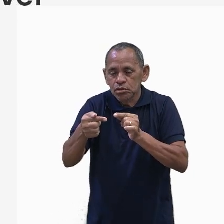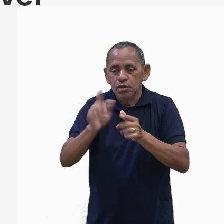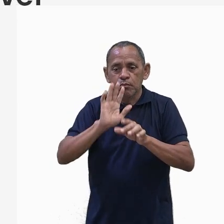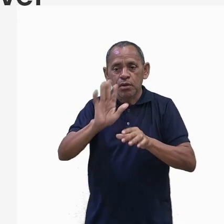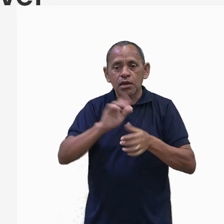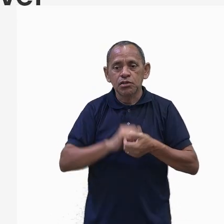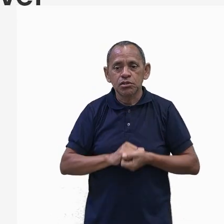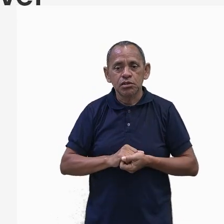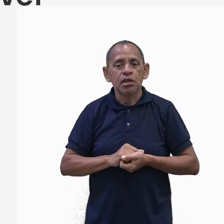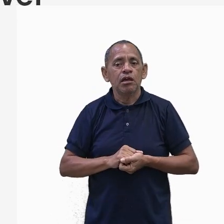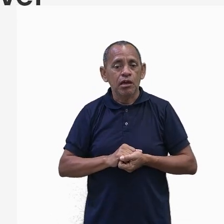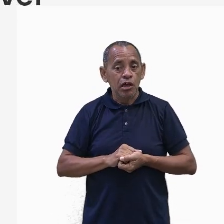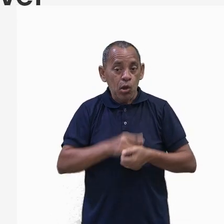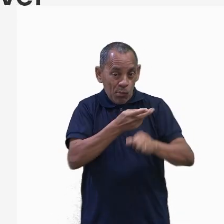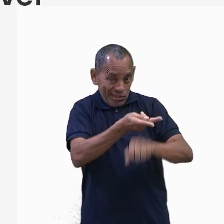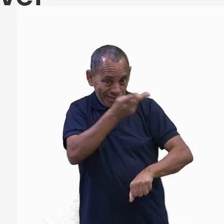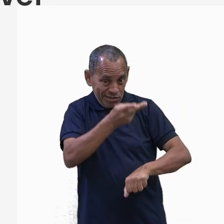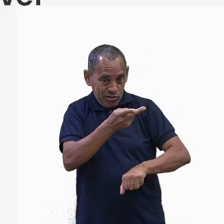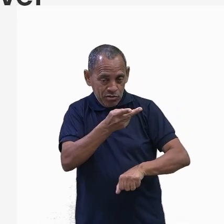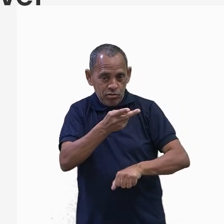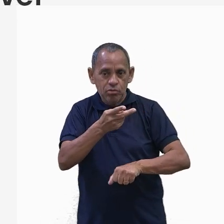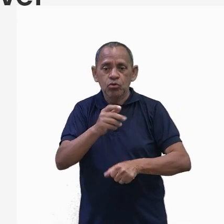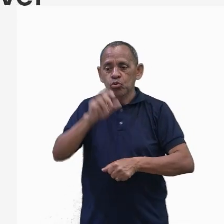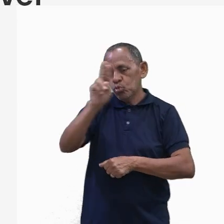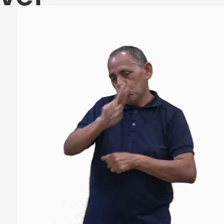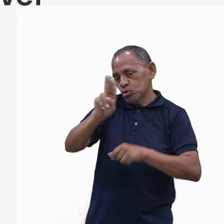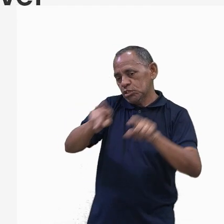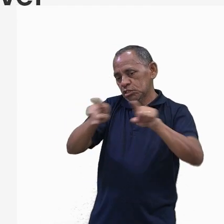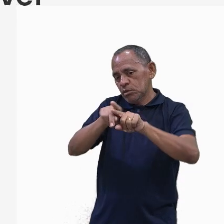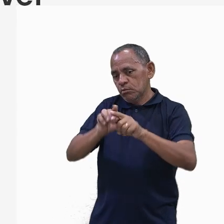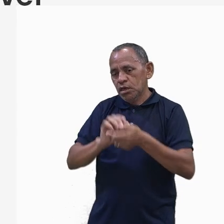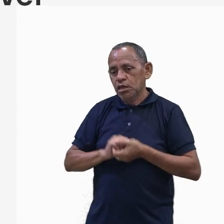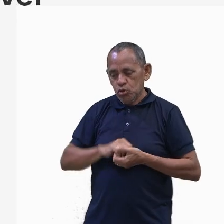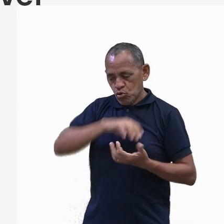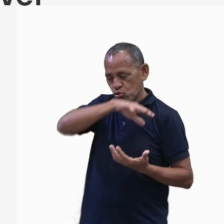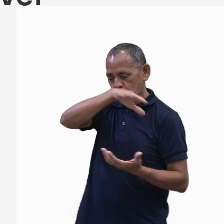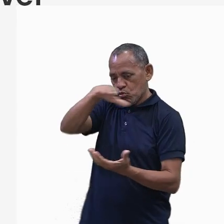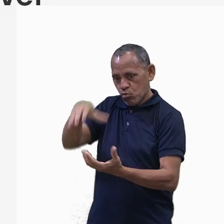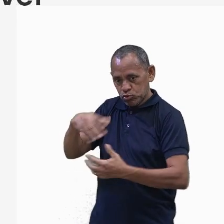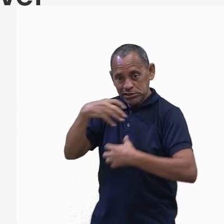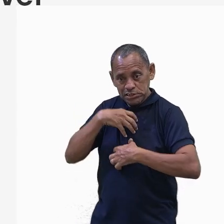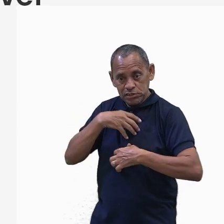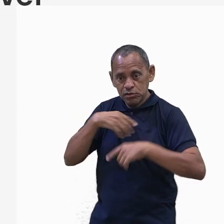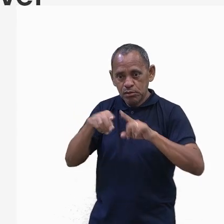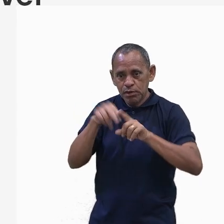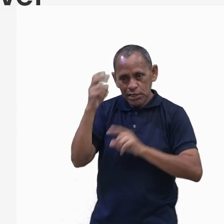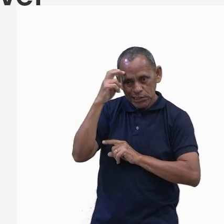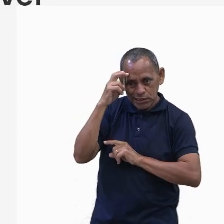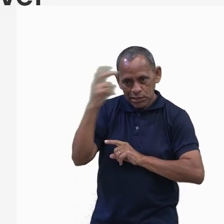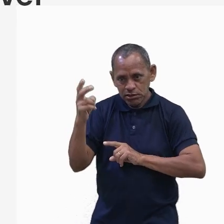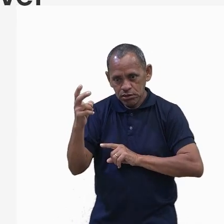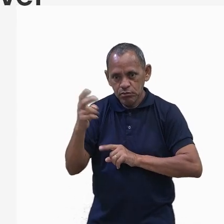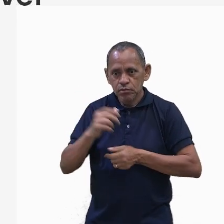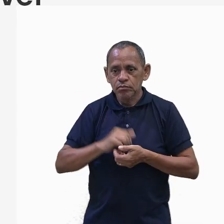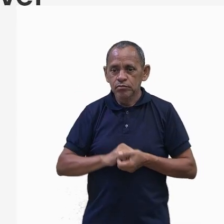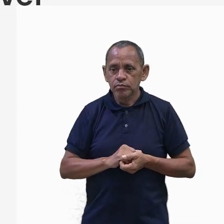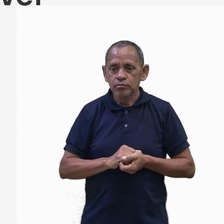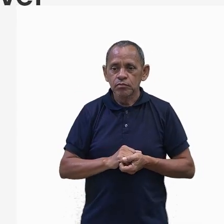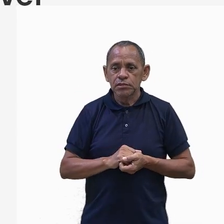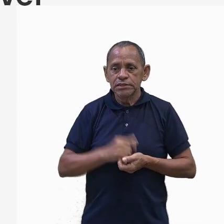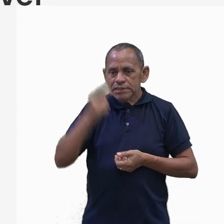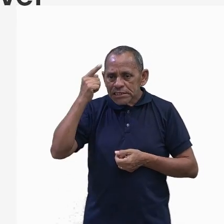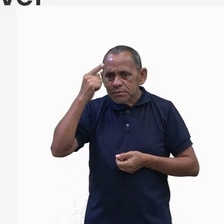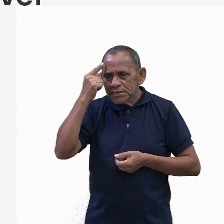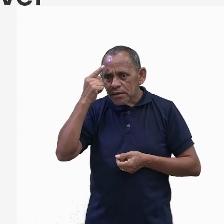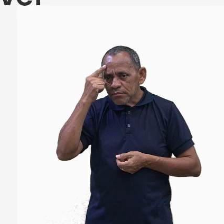dos dois mundos, o mundo sensível e o mundo inteligível, né? E no pensamento platônico,